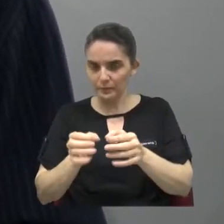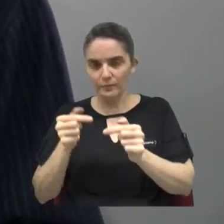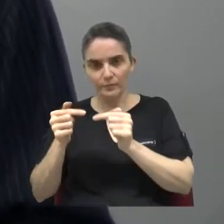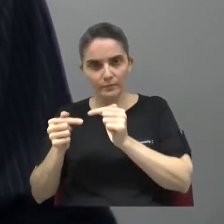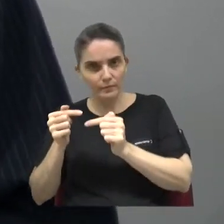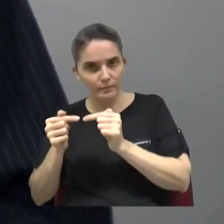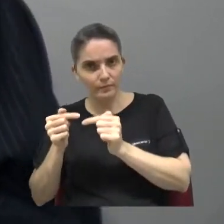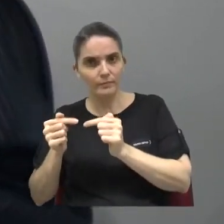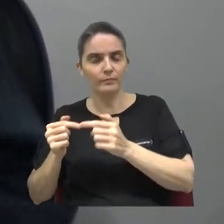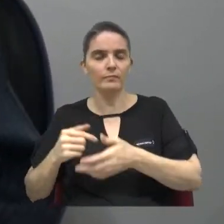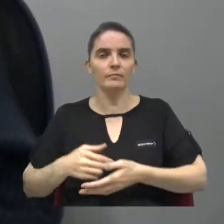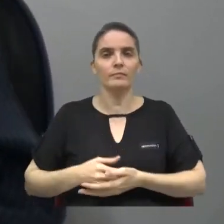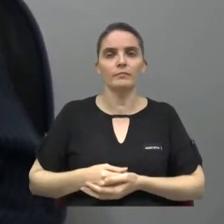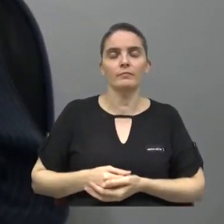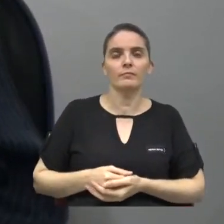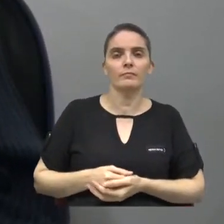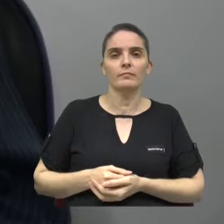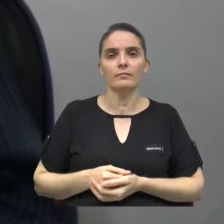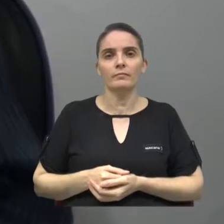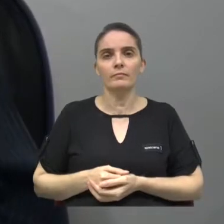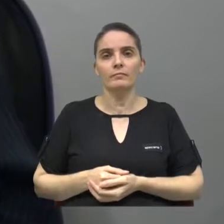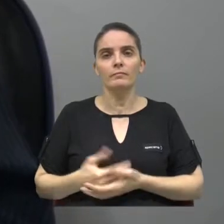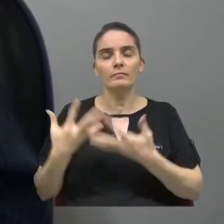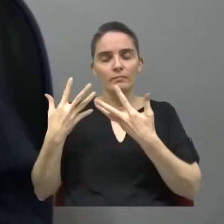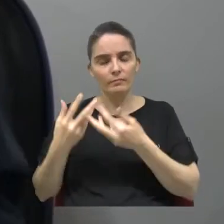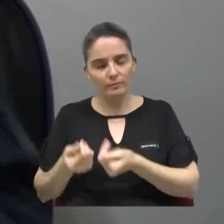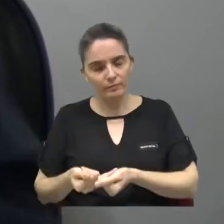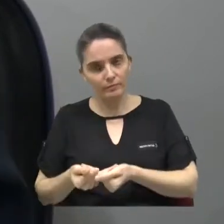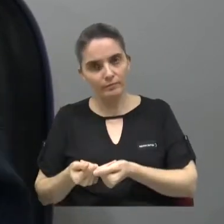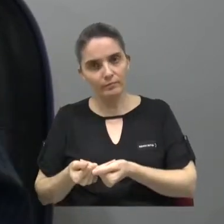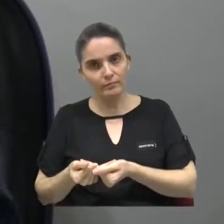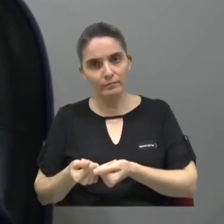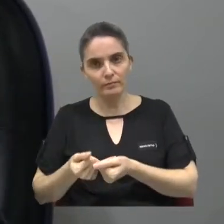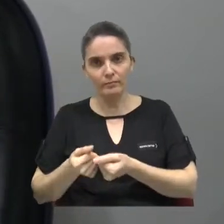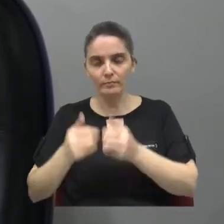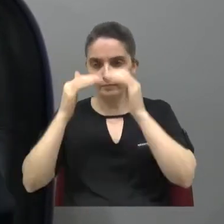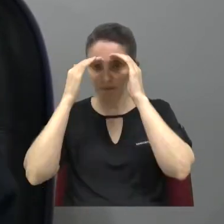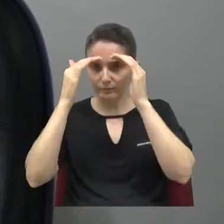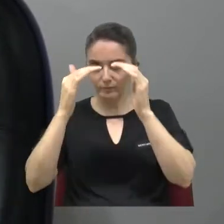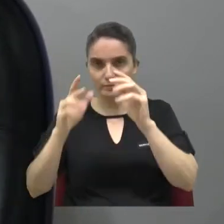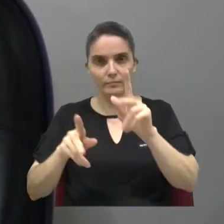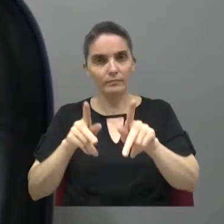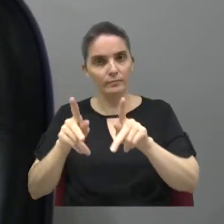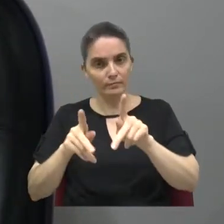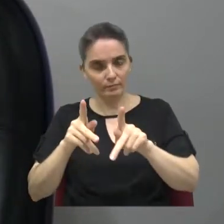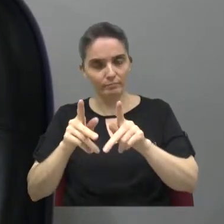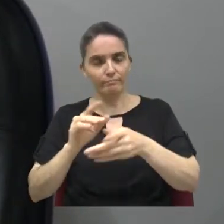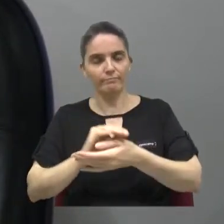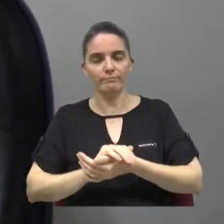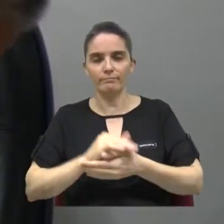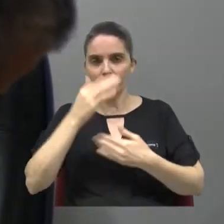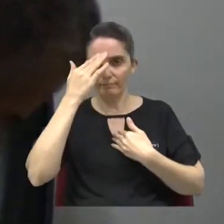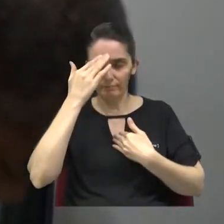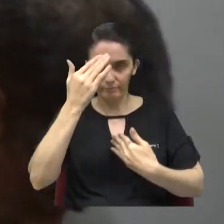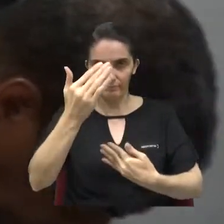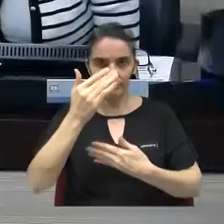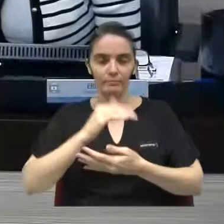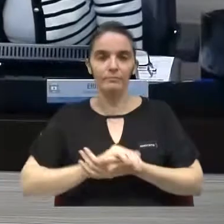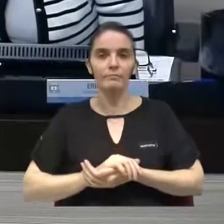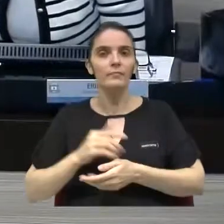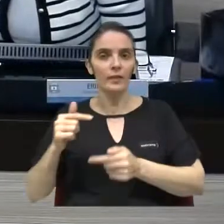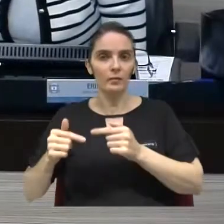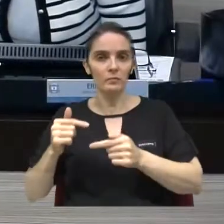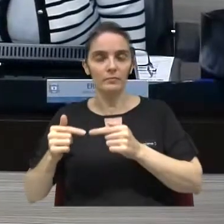que são debatidos e que são atendidos através de solicitação da nossa população. Muito obrigado.